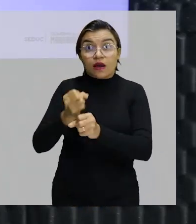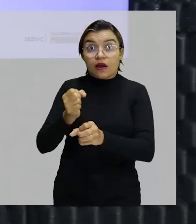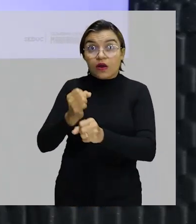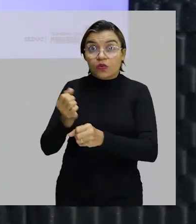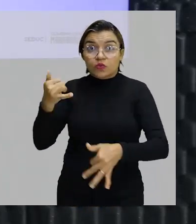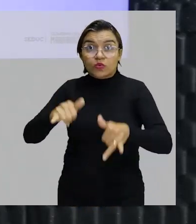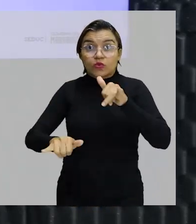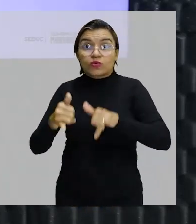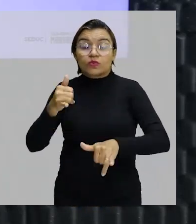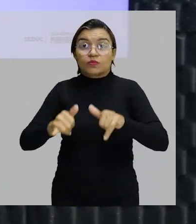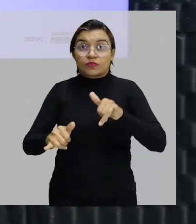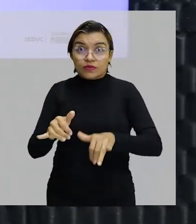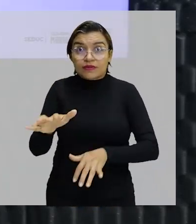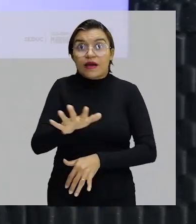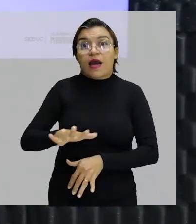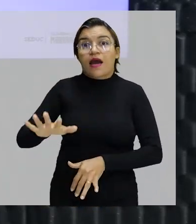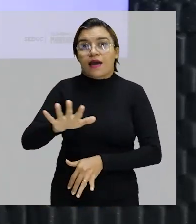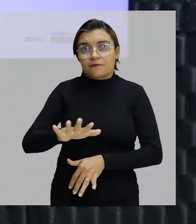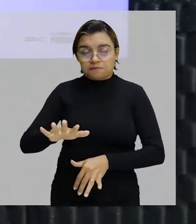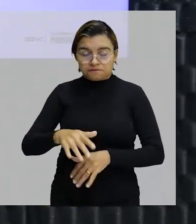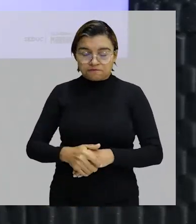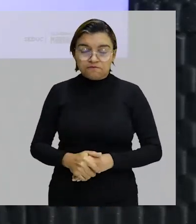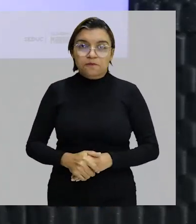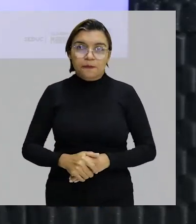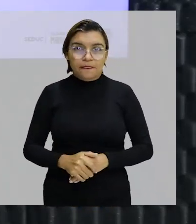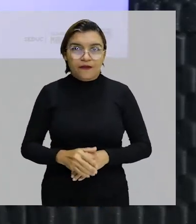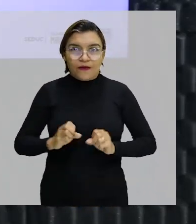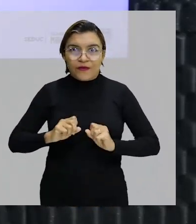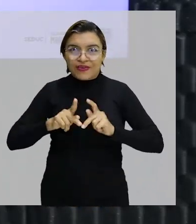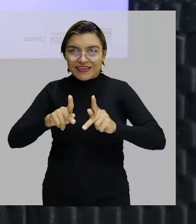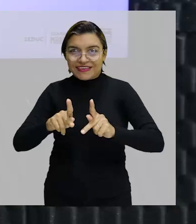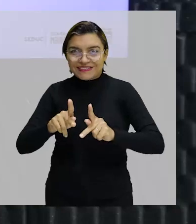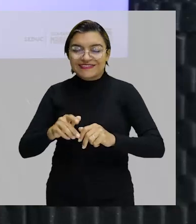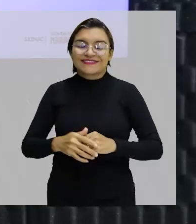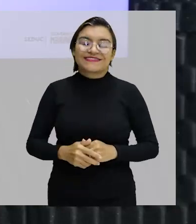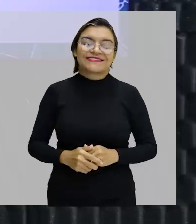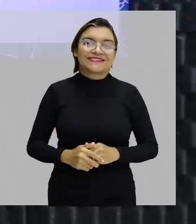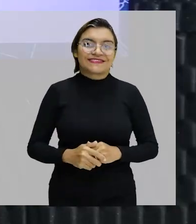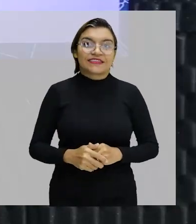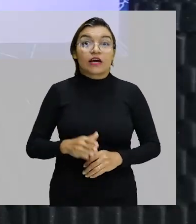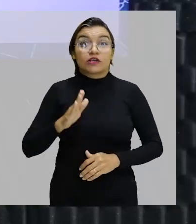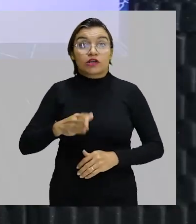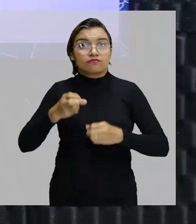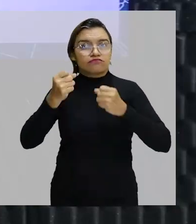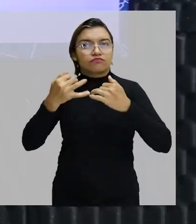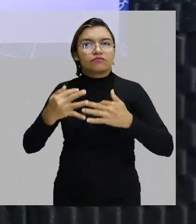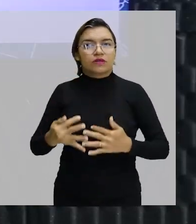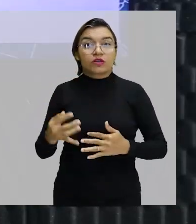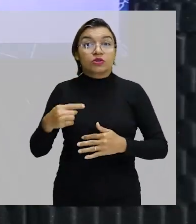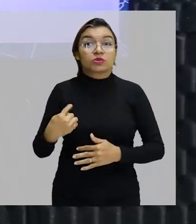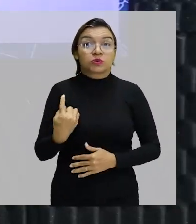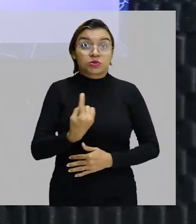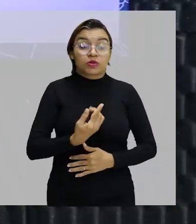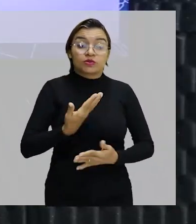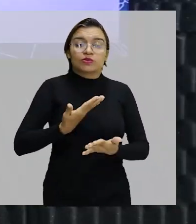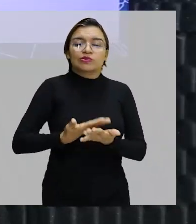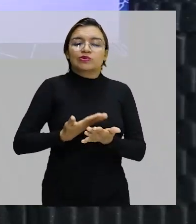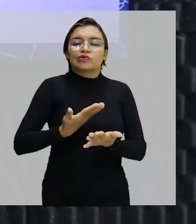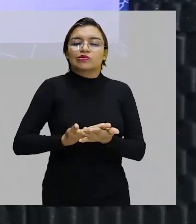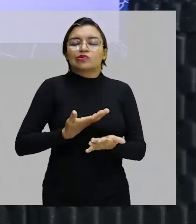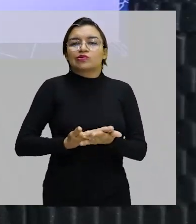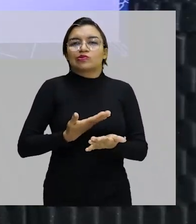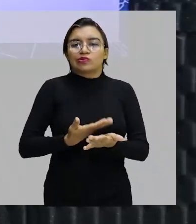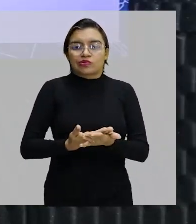na estequiometria. Beleza? Conto com você. Bom, como eu já falei, nós estamos trabalhando